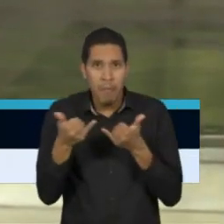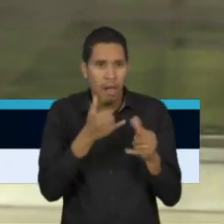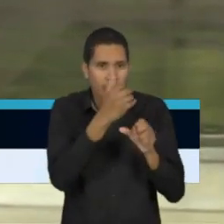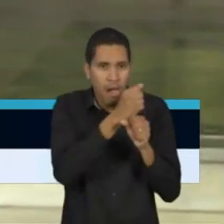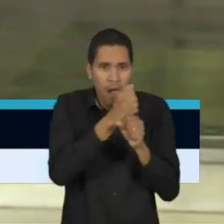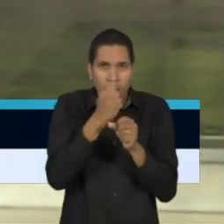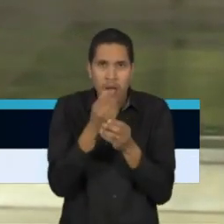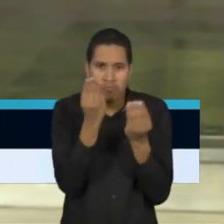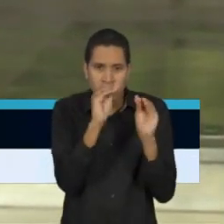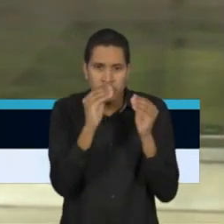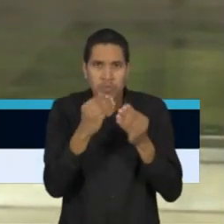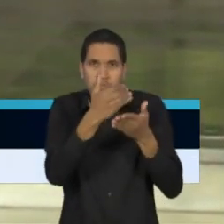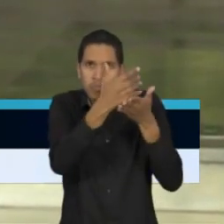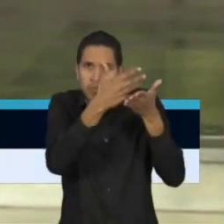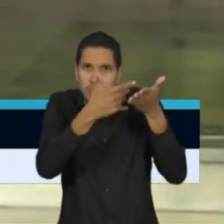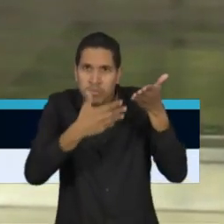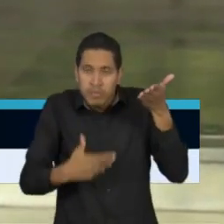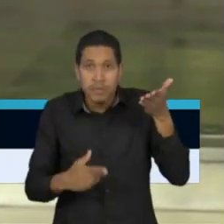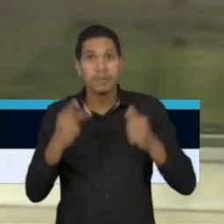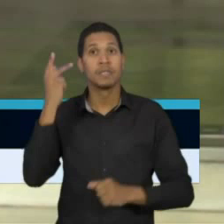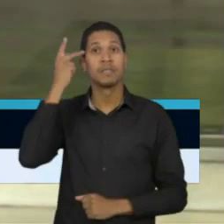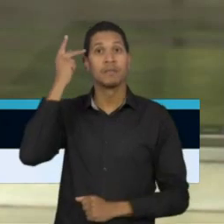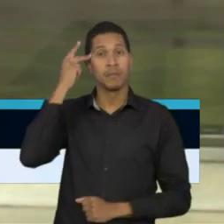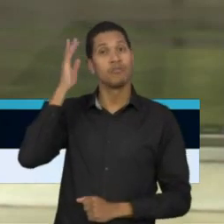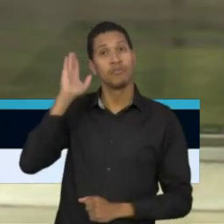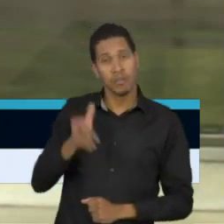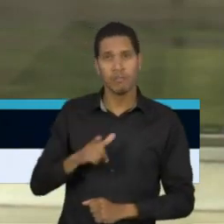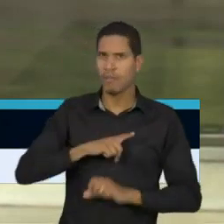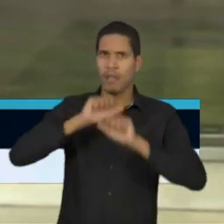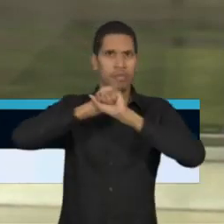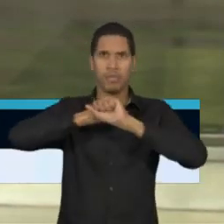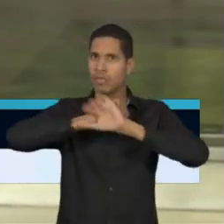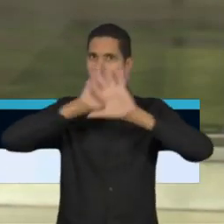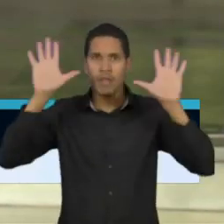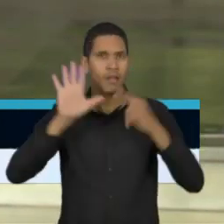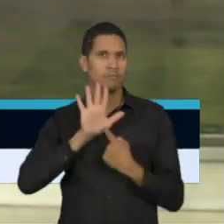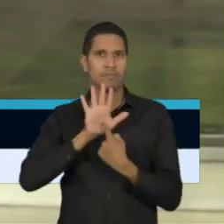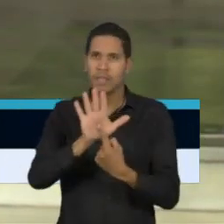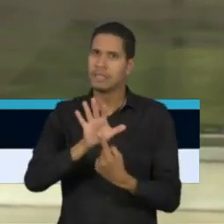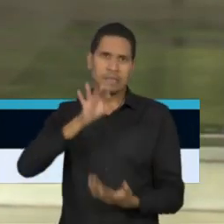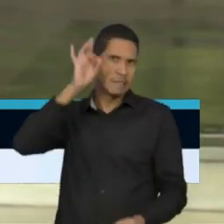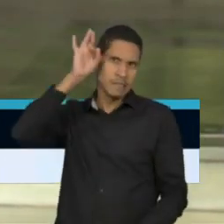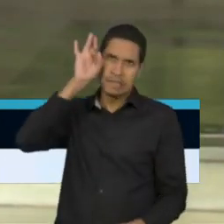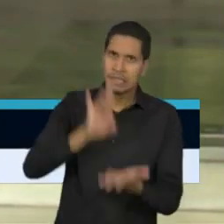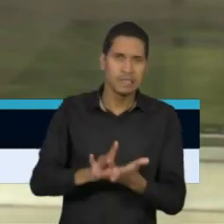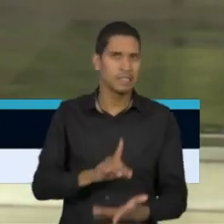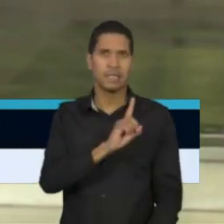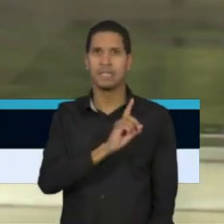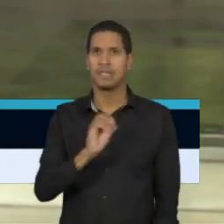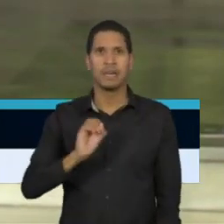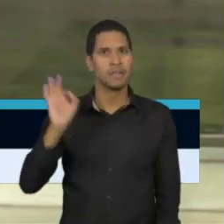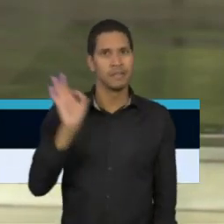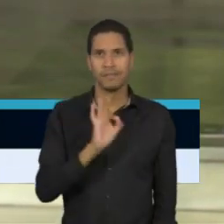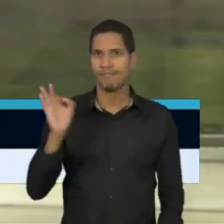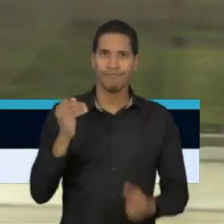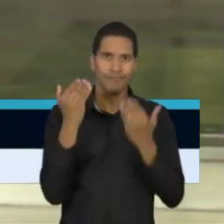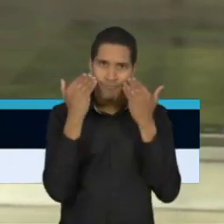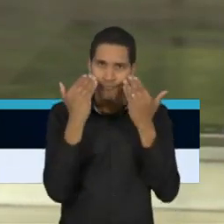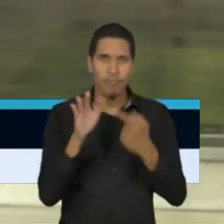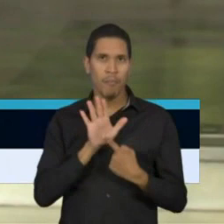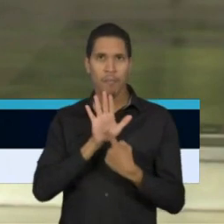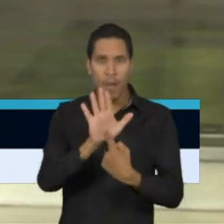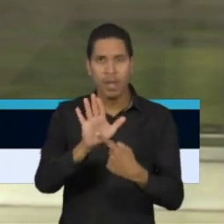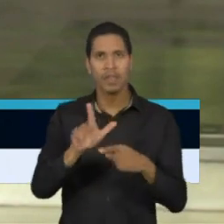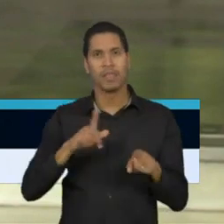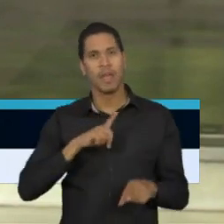Paulo adotou desde o início, nem poderia ser de outra forma, transparência absoluta nas informações para o Ministério da Saúde